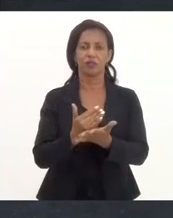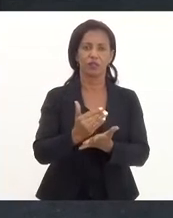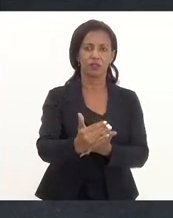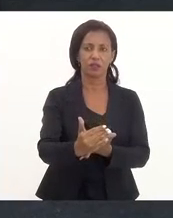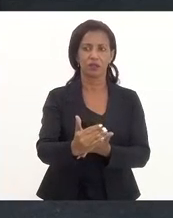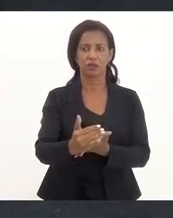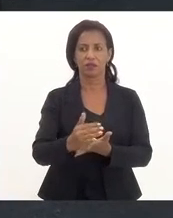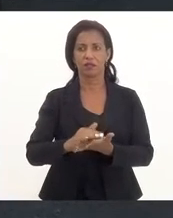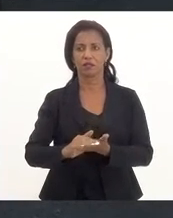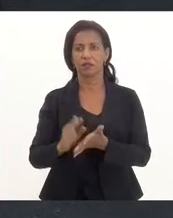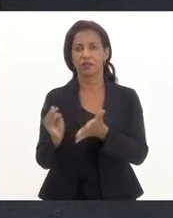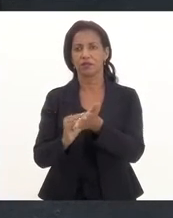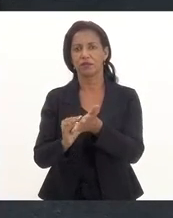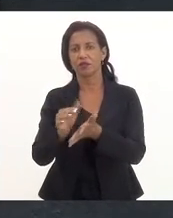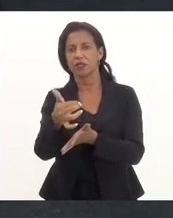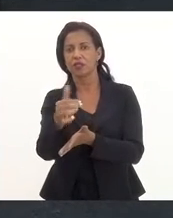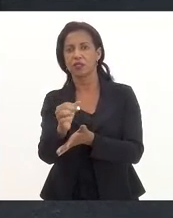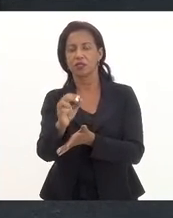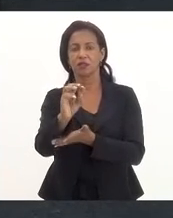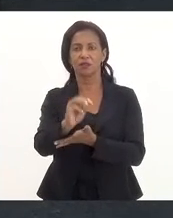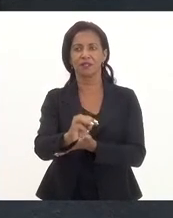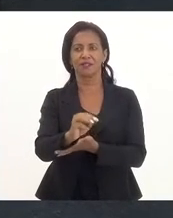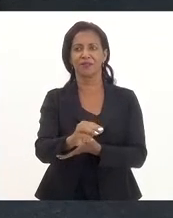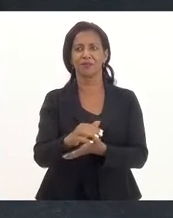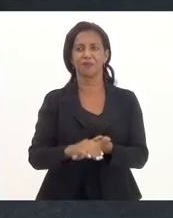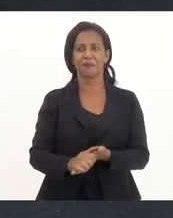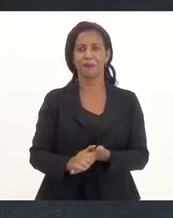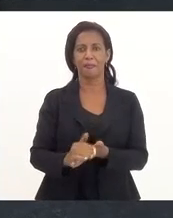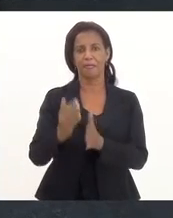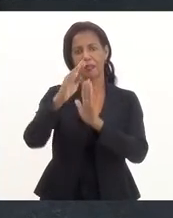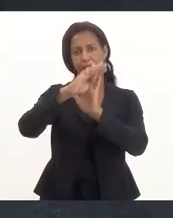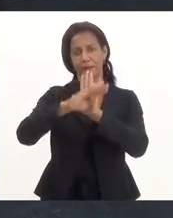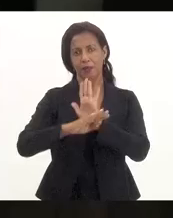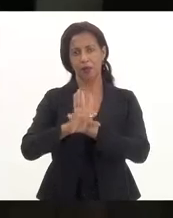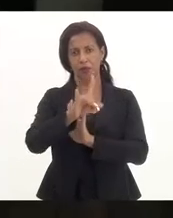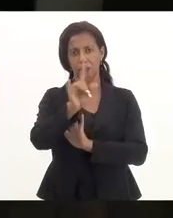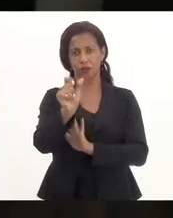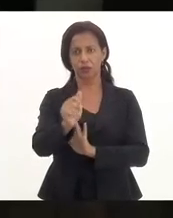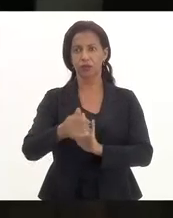porque faltam só 10 minutos para a ordem do dia. Obrigado.